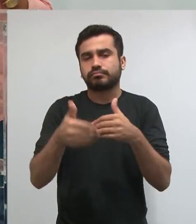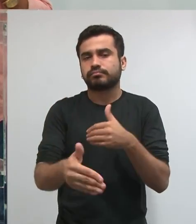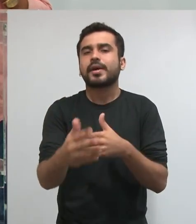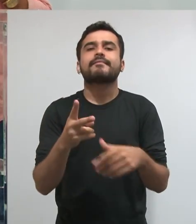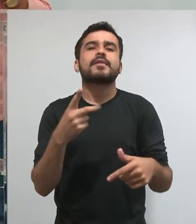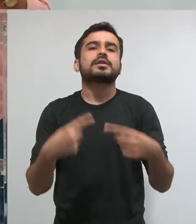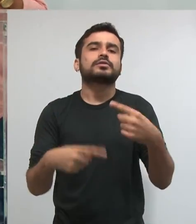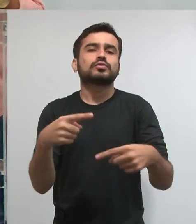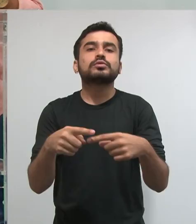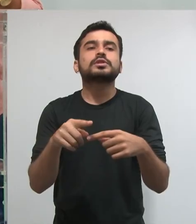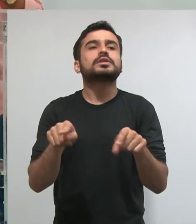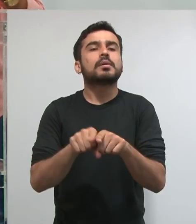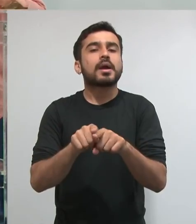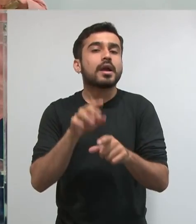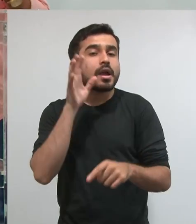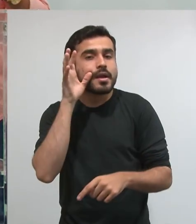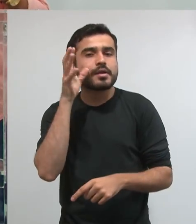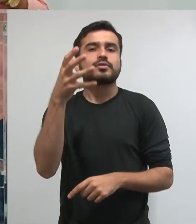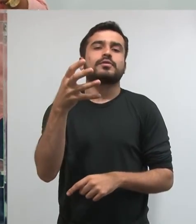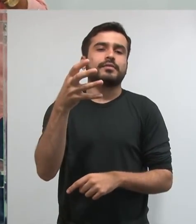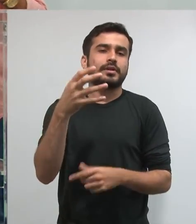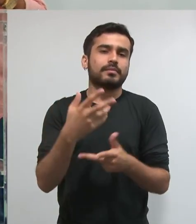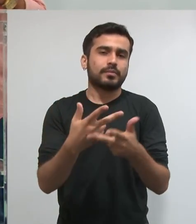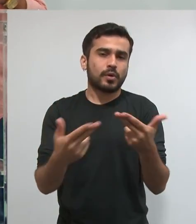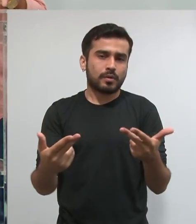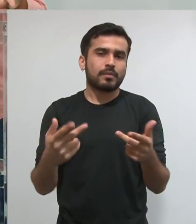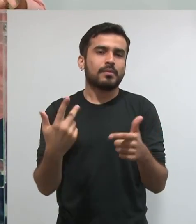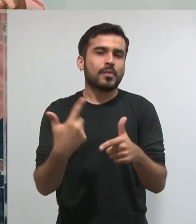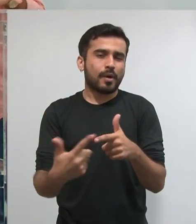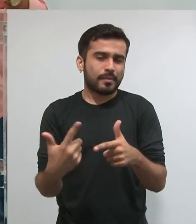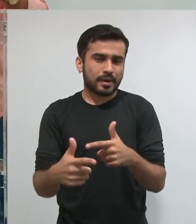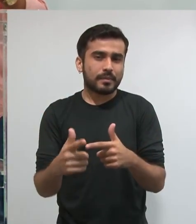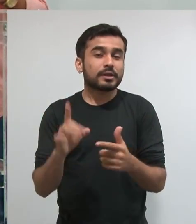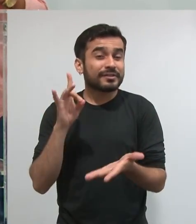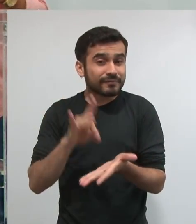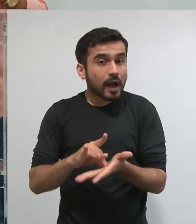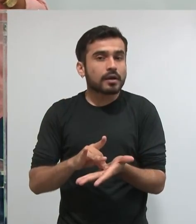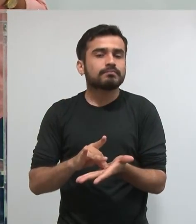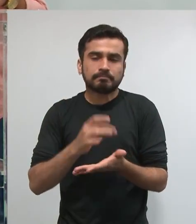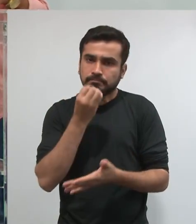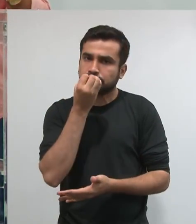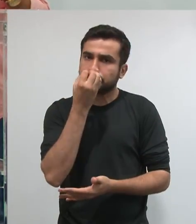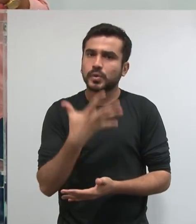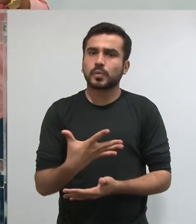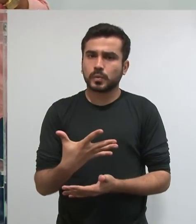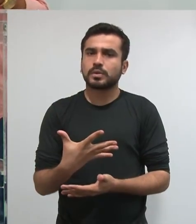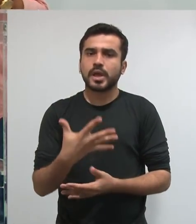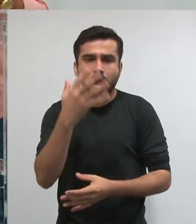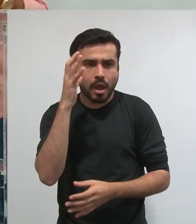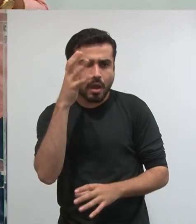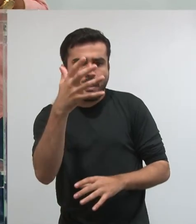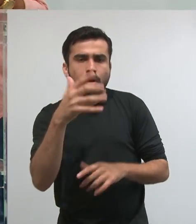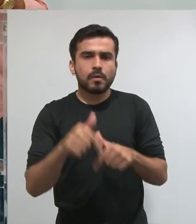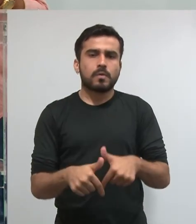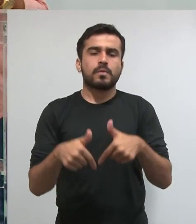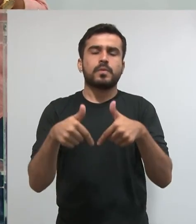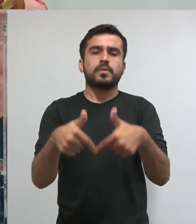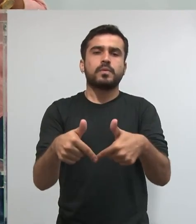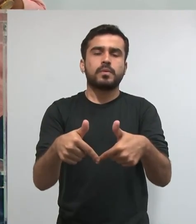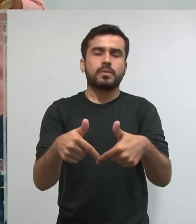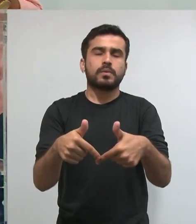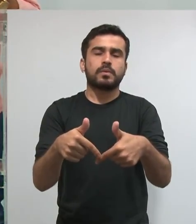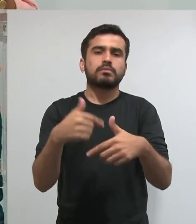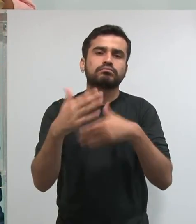que precisam ser empreendidas e remodeladas para que as políticas se tornem, de fato, efetivas, né, e que tragam aí